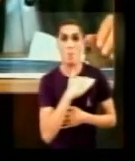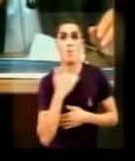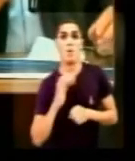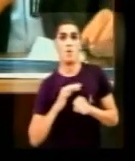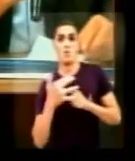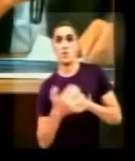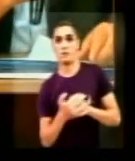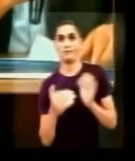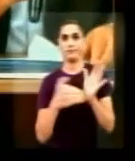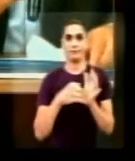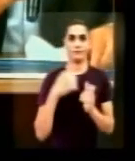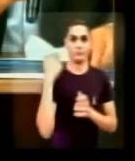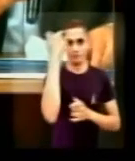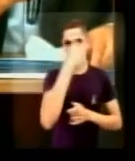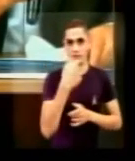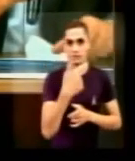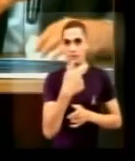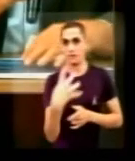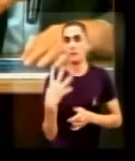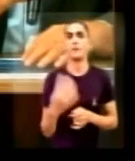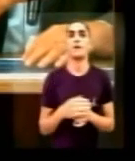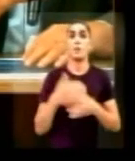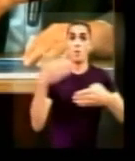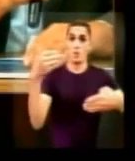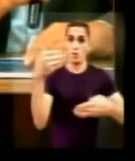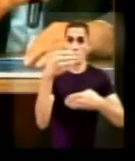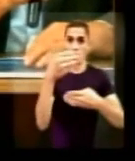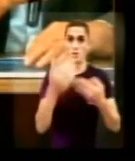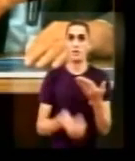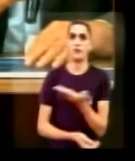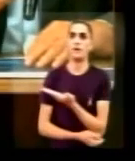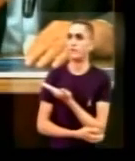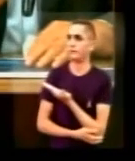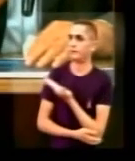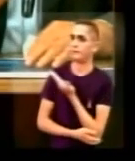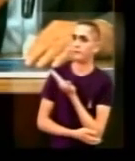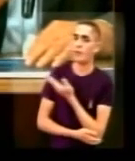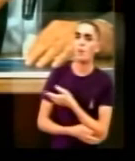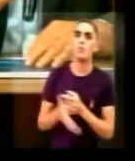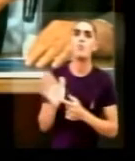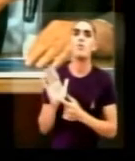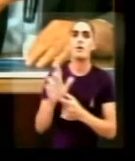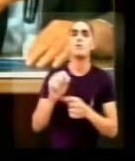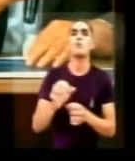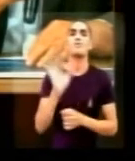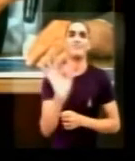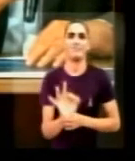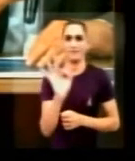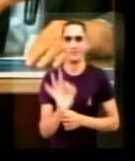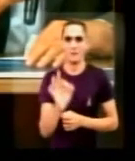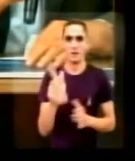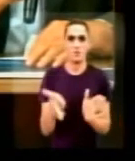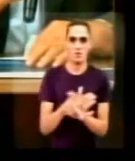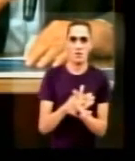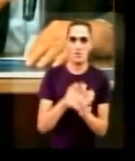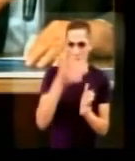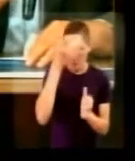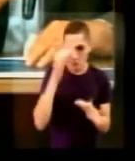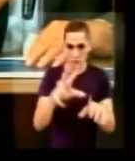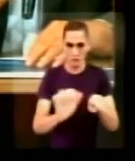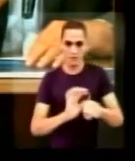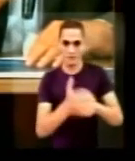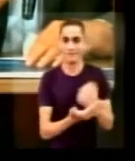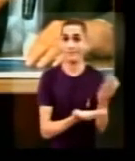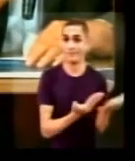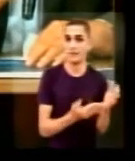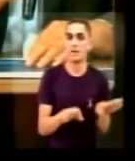próximo slide, nós mostraremos o percentual de positividade dos casos leves e graves. A